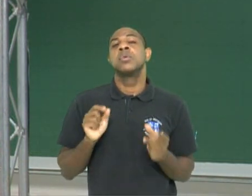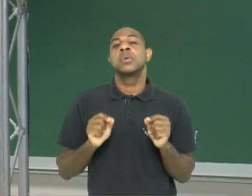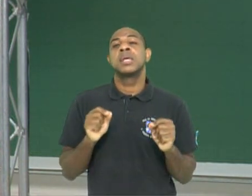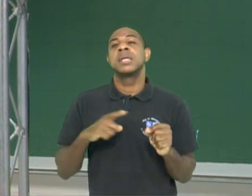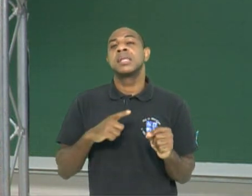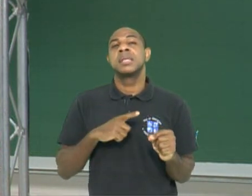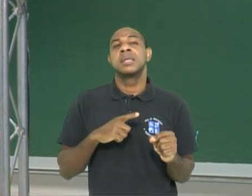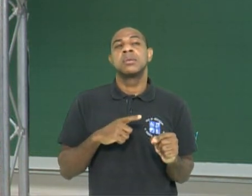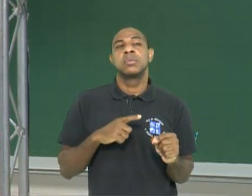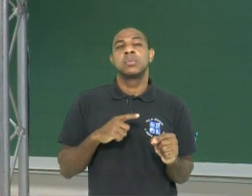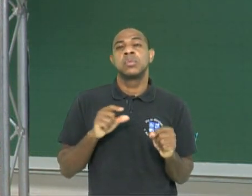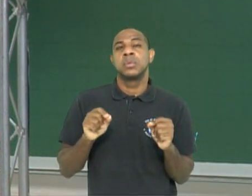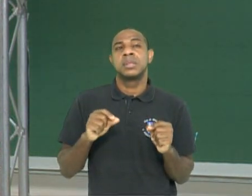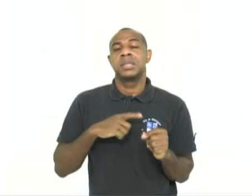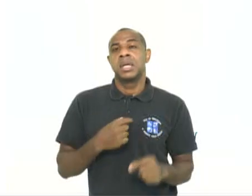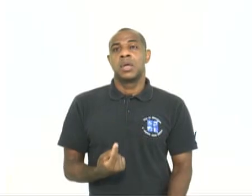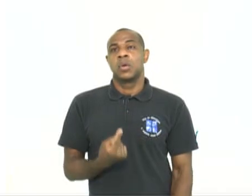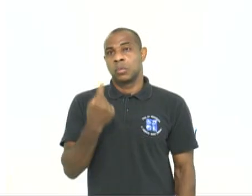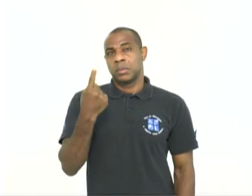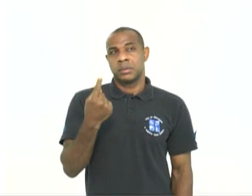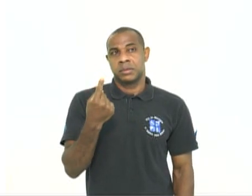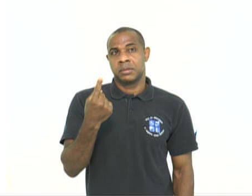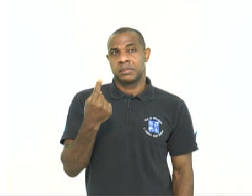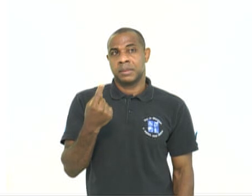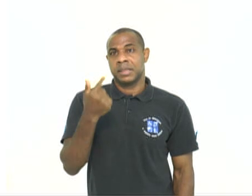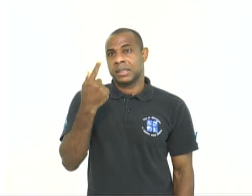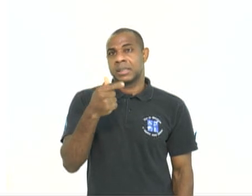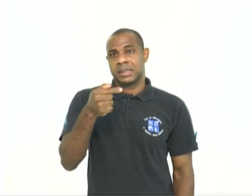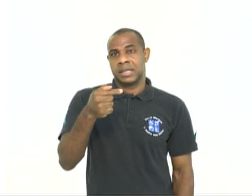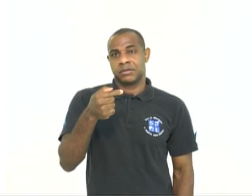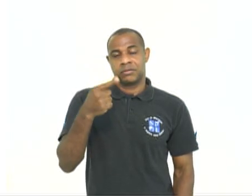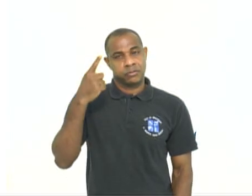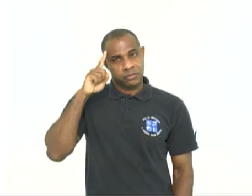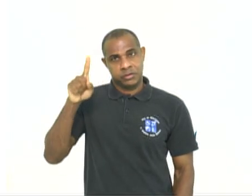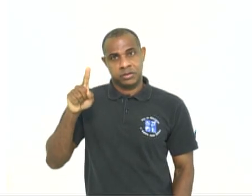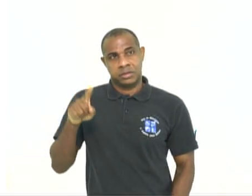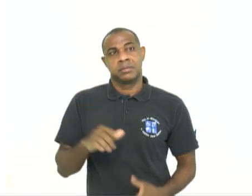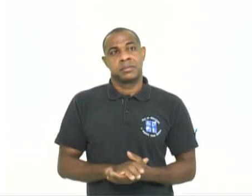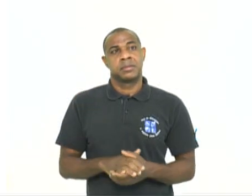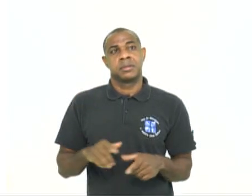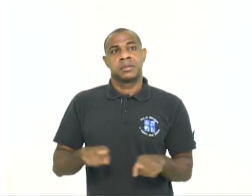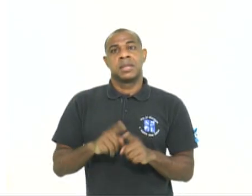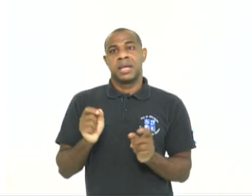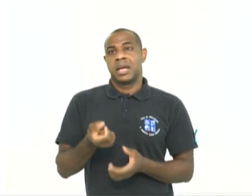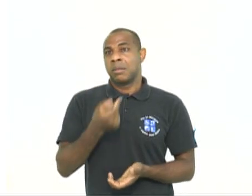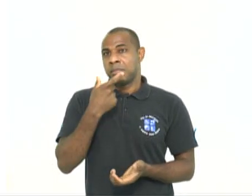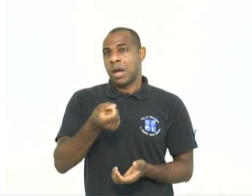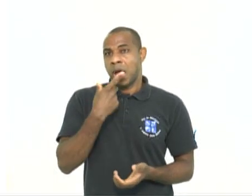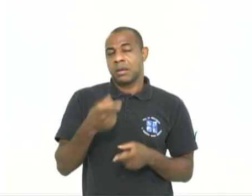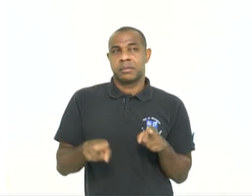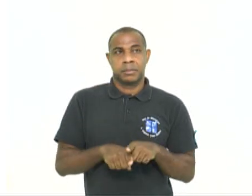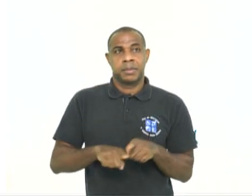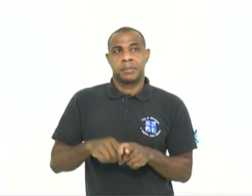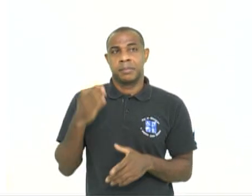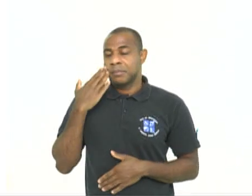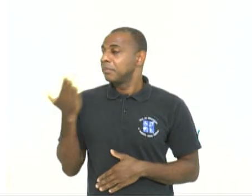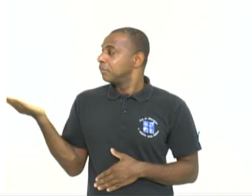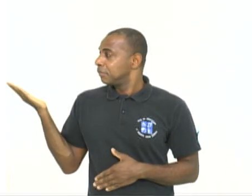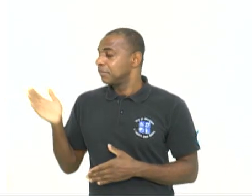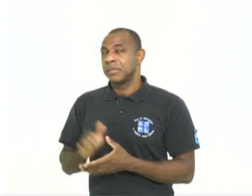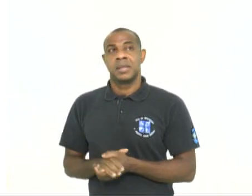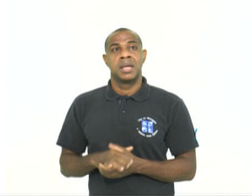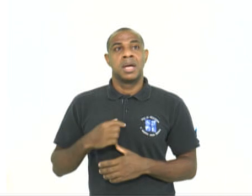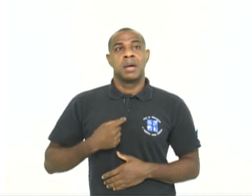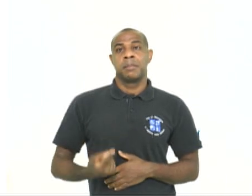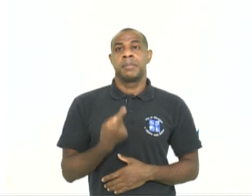é ingerido apenas uma vez a cada 7 dias. Também não é por infusão, ou seja, ele é ingerido, né? E essa é a